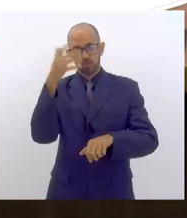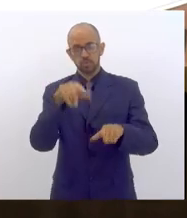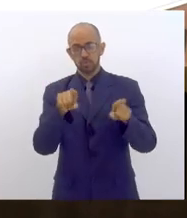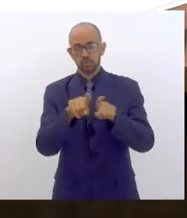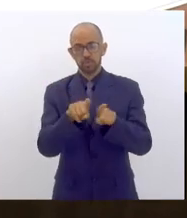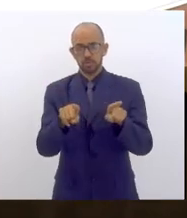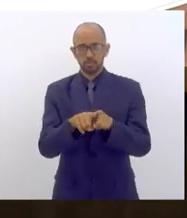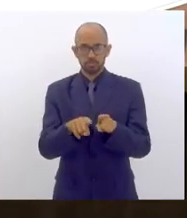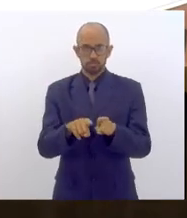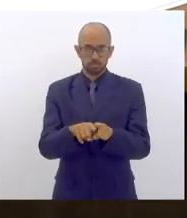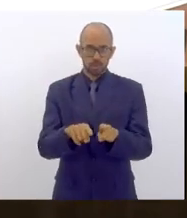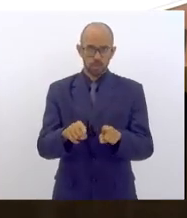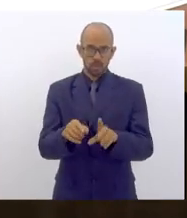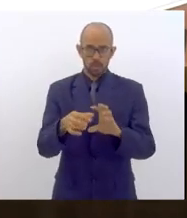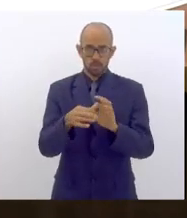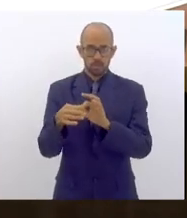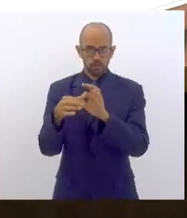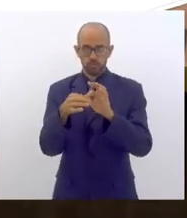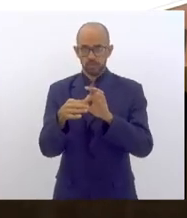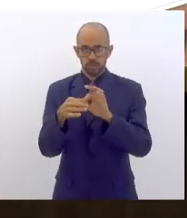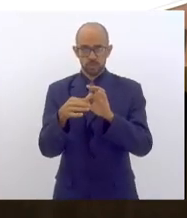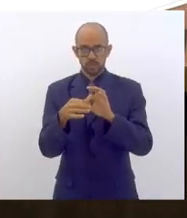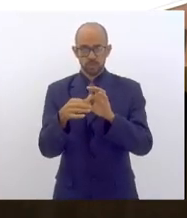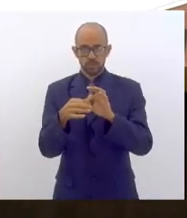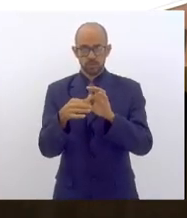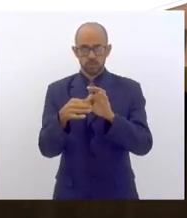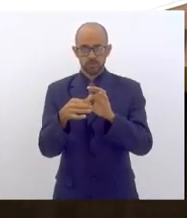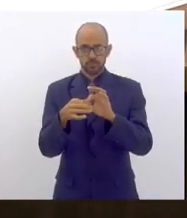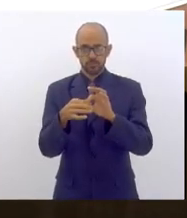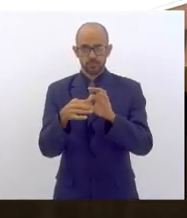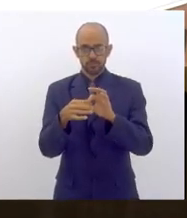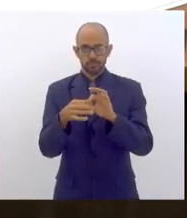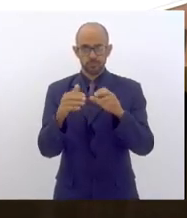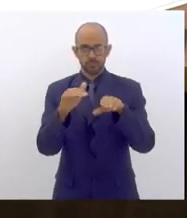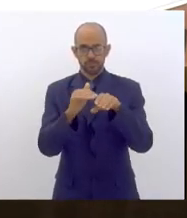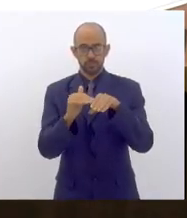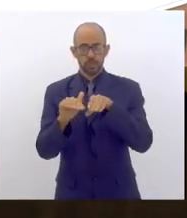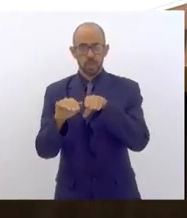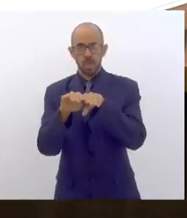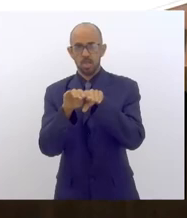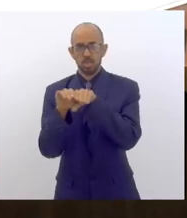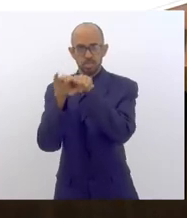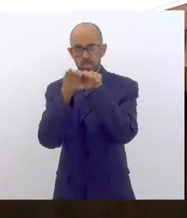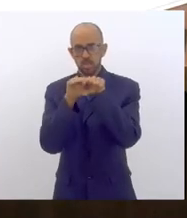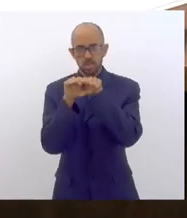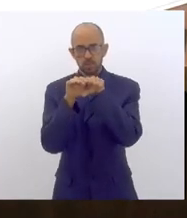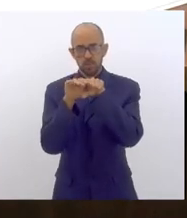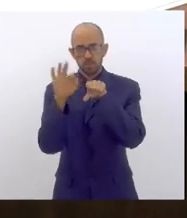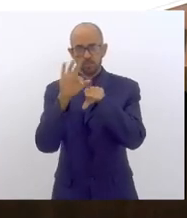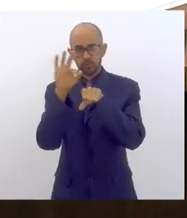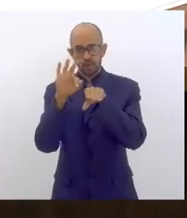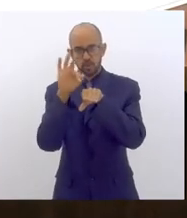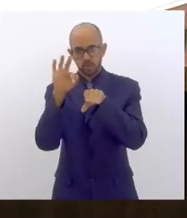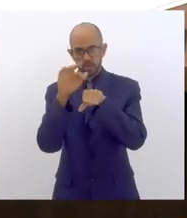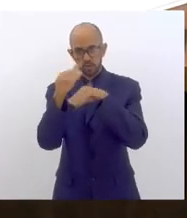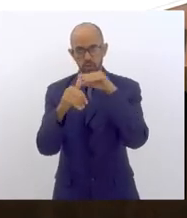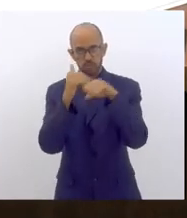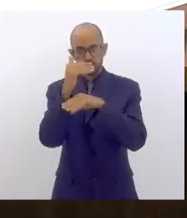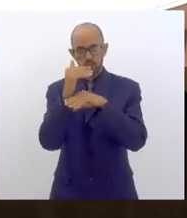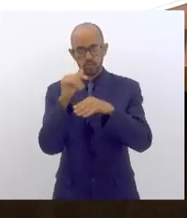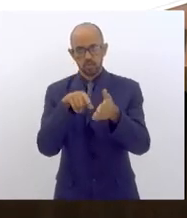que diz respeito à unificação em nível superior das carreiras da Polícia Civil, sobretudo ao